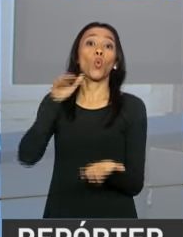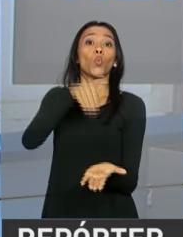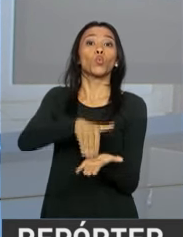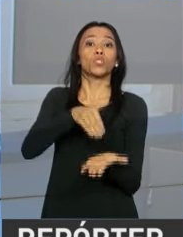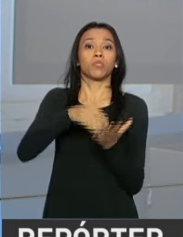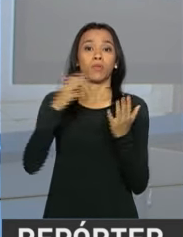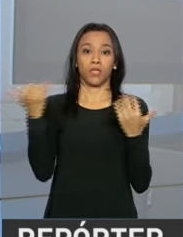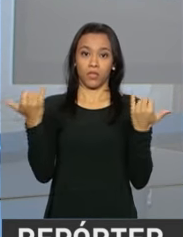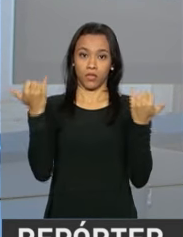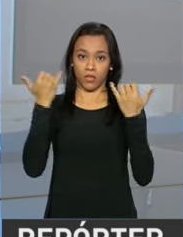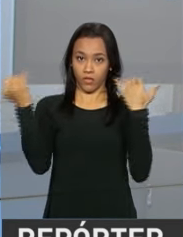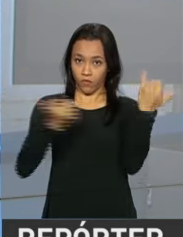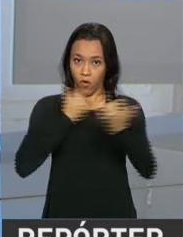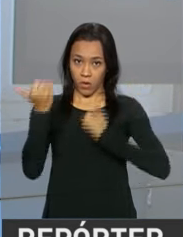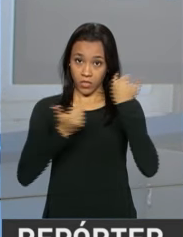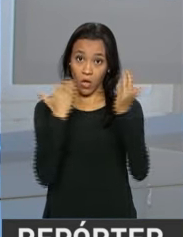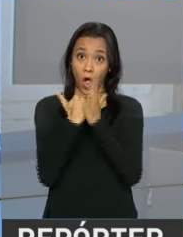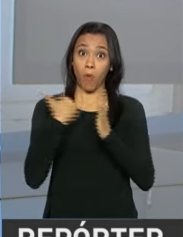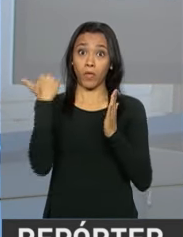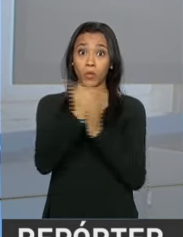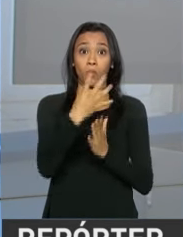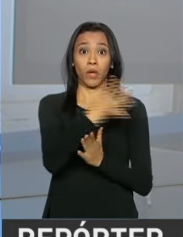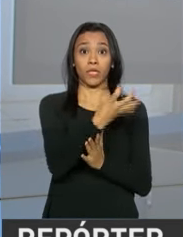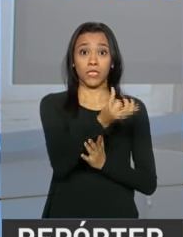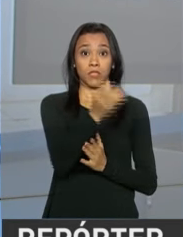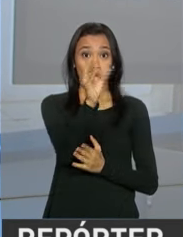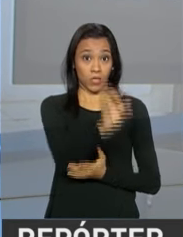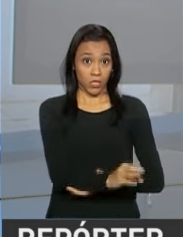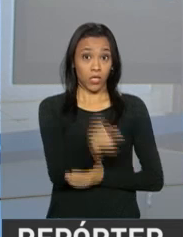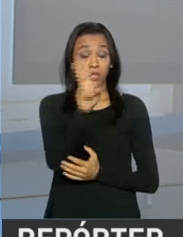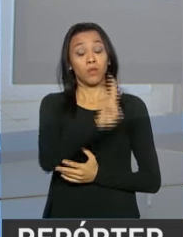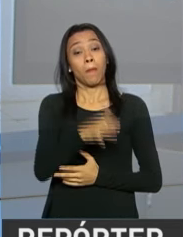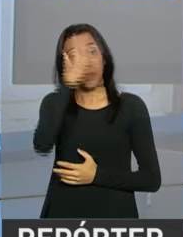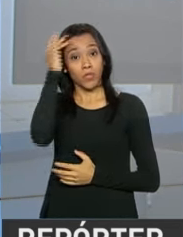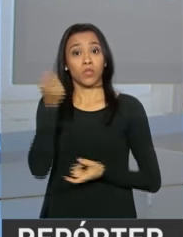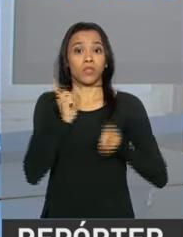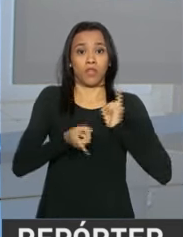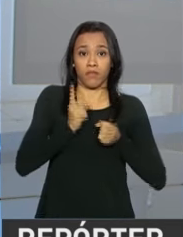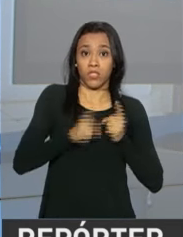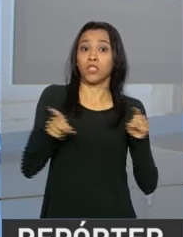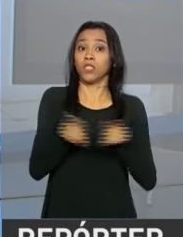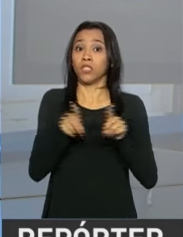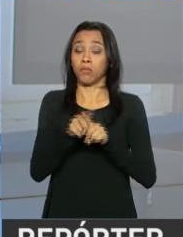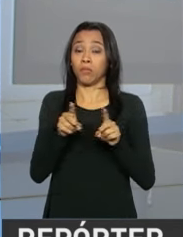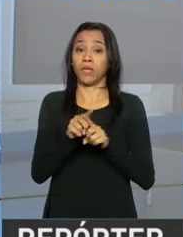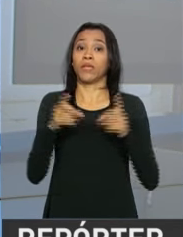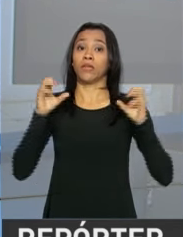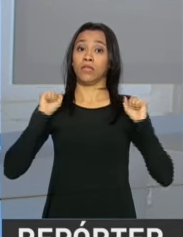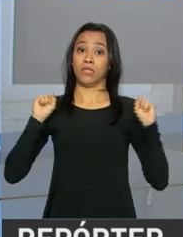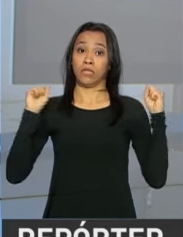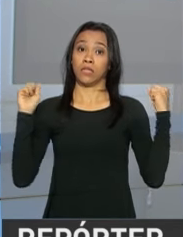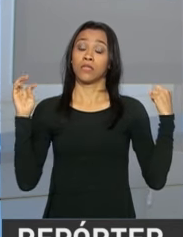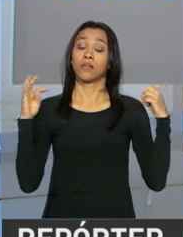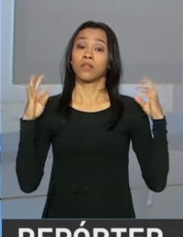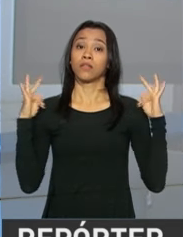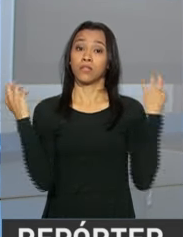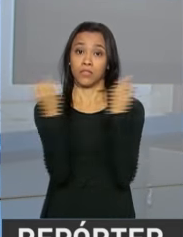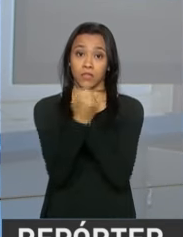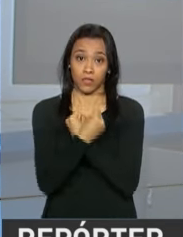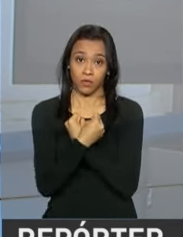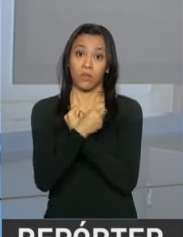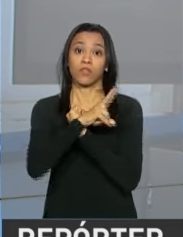informação, aumentou em 46% o número de travestis e transexuais que vão utilizar o nome